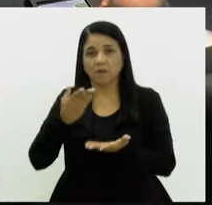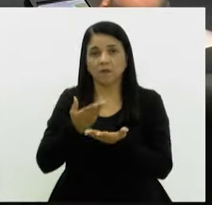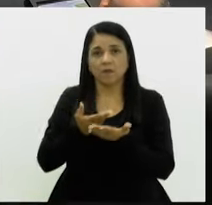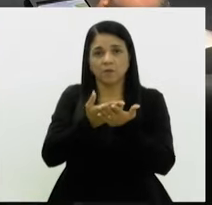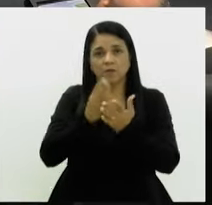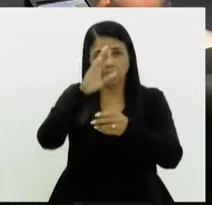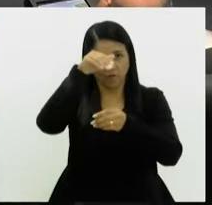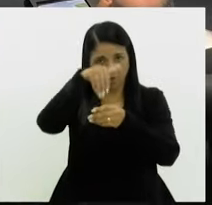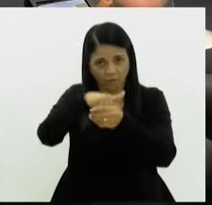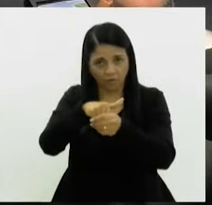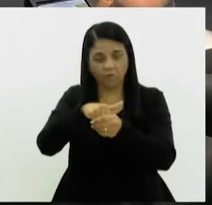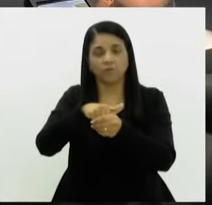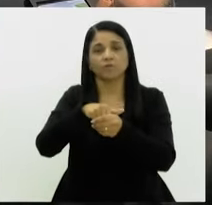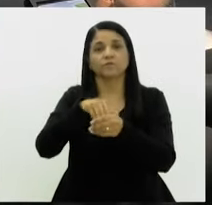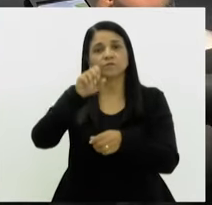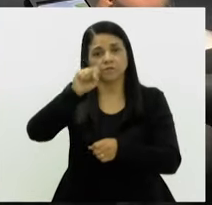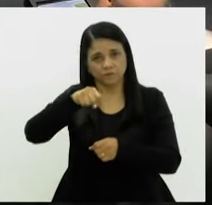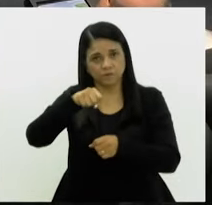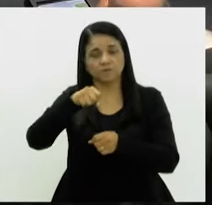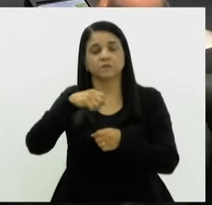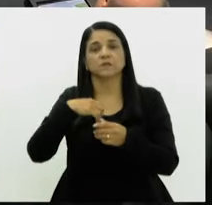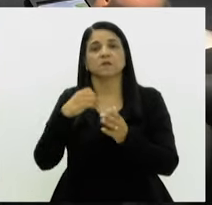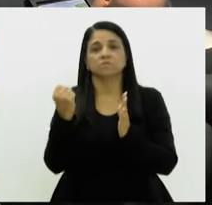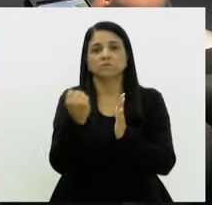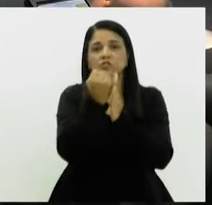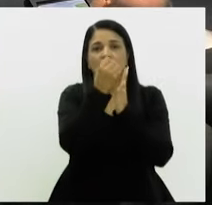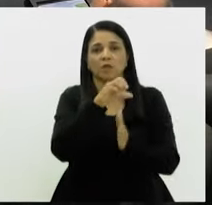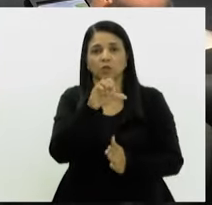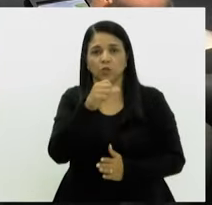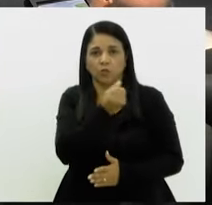voto favorável ao destaque do deputado Luiz Paulo.